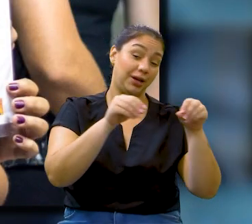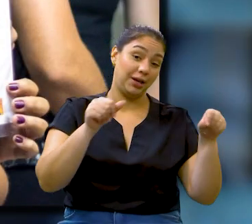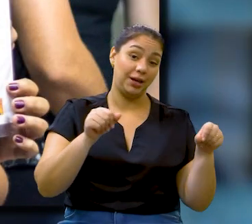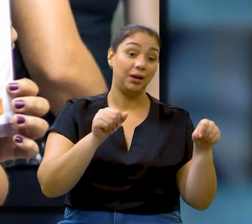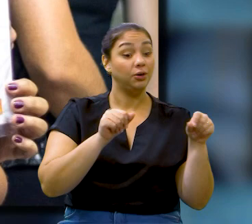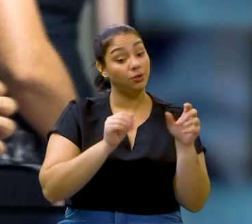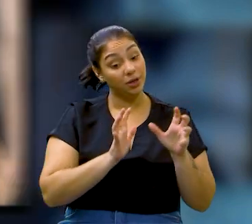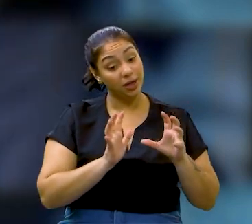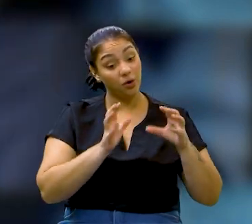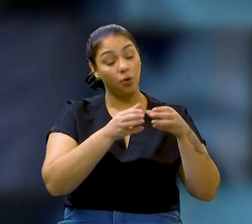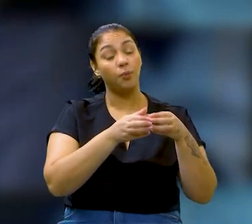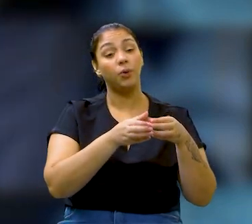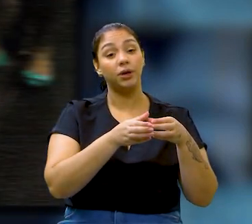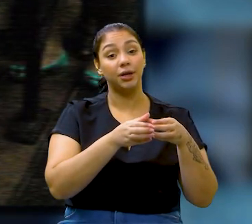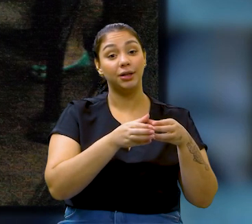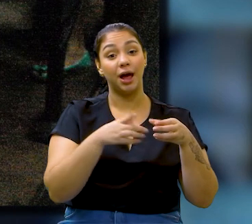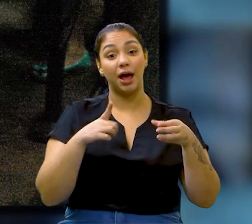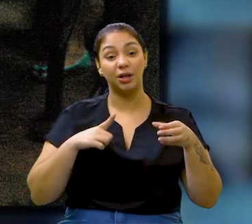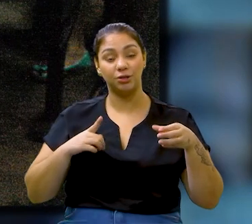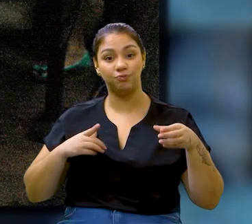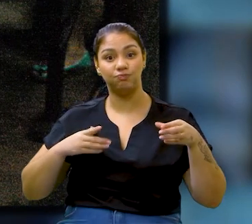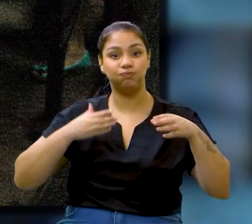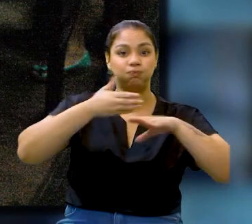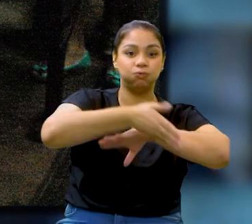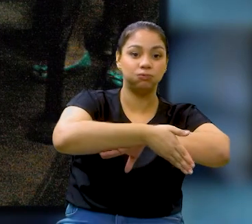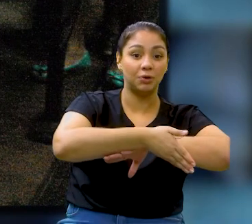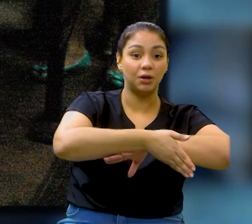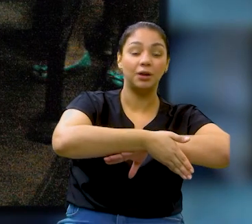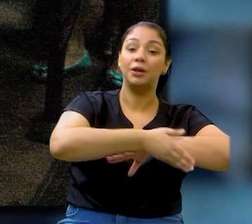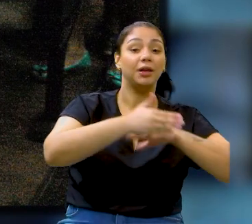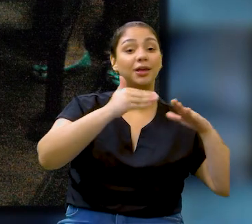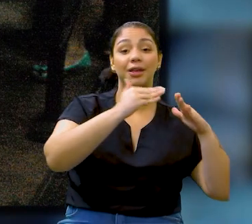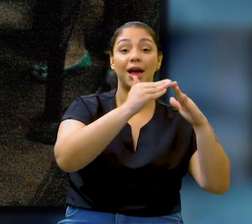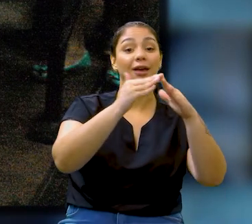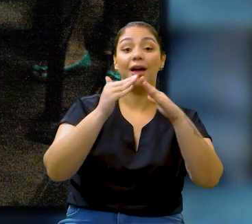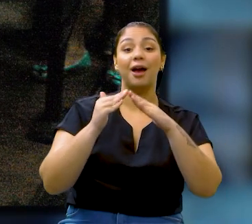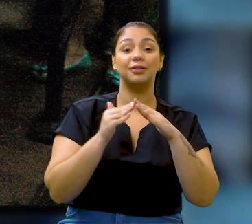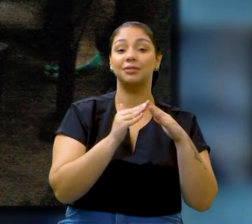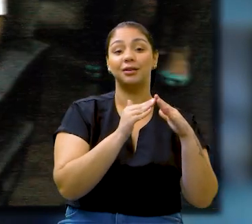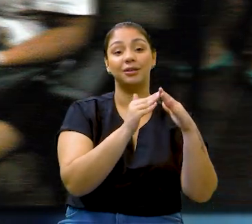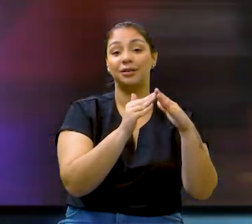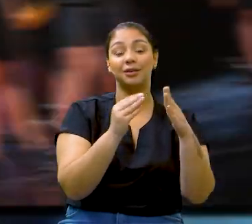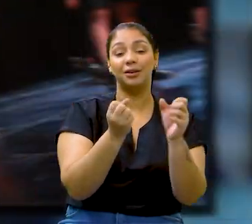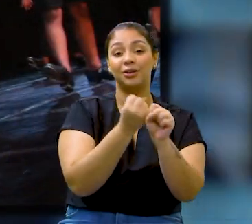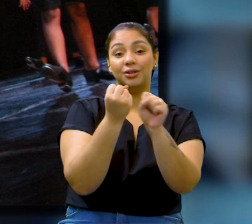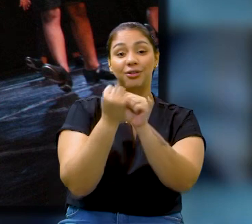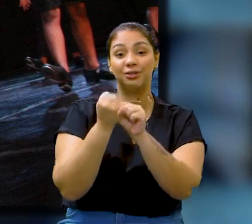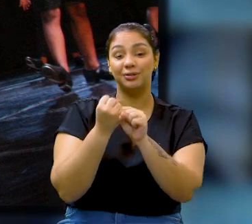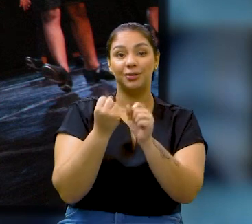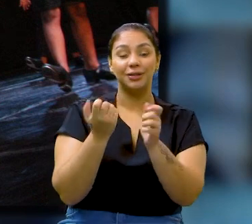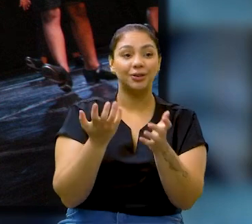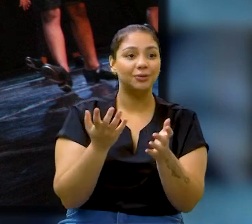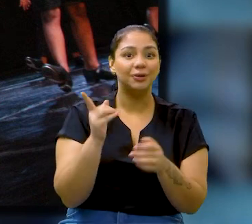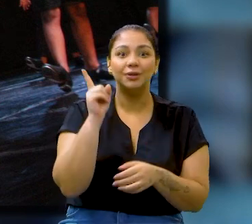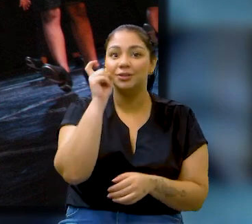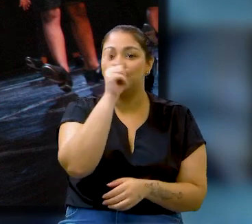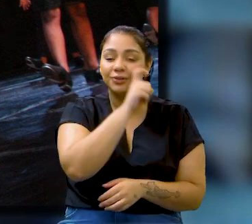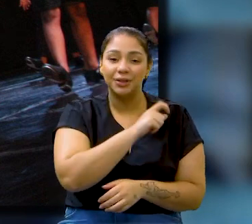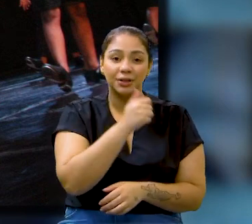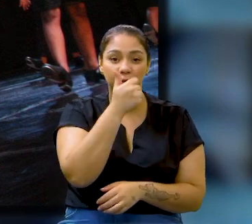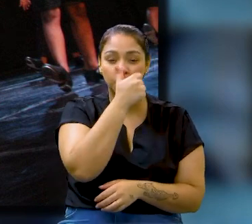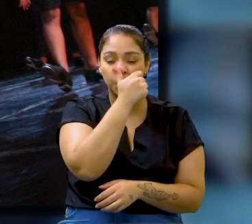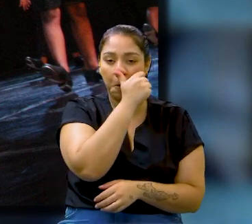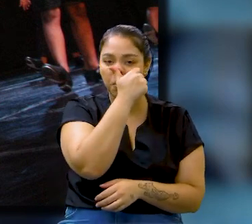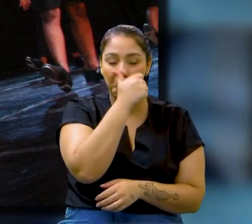a comunidade invadiu o terreno construindo as suas moradias. Então foi muito difícil, a gente